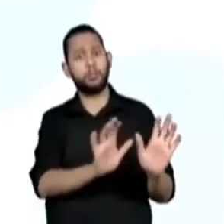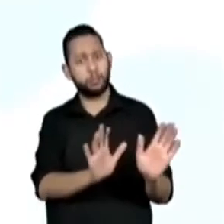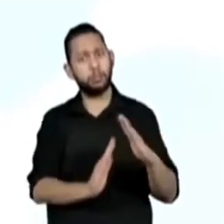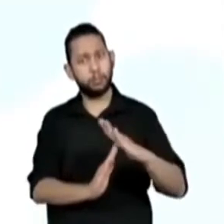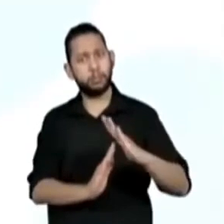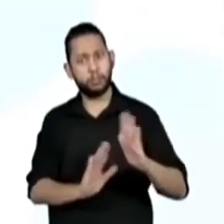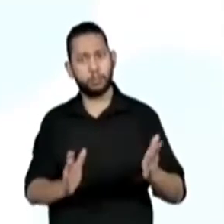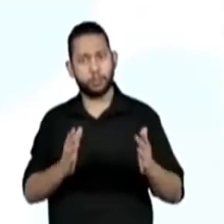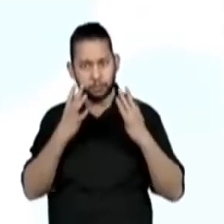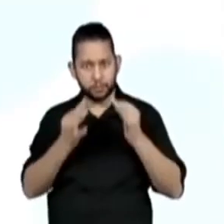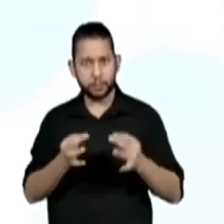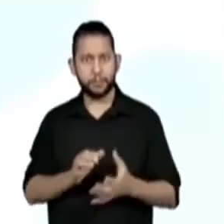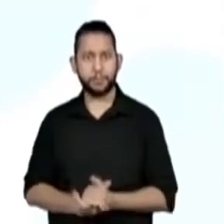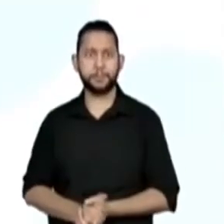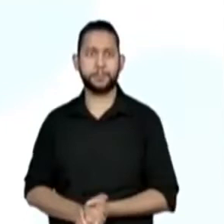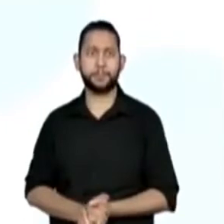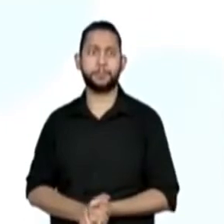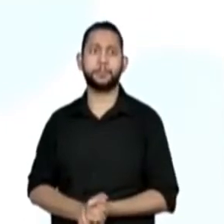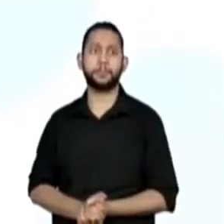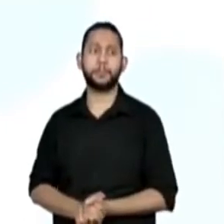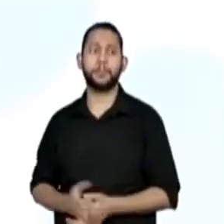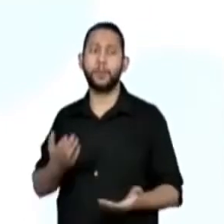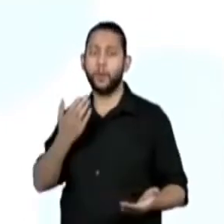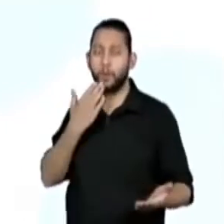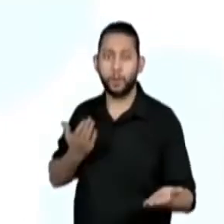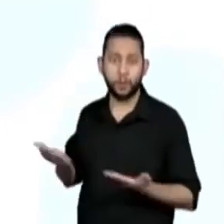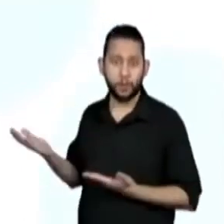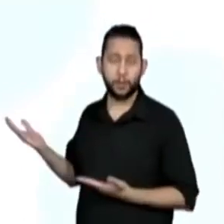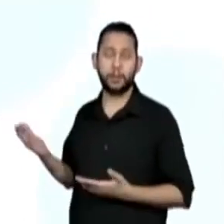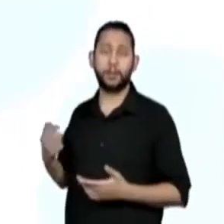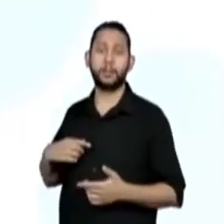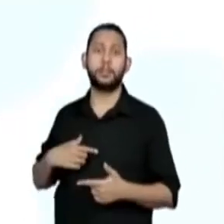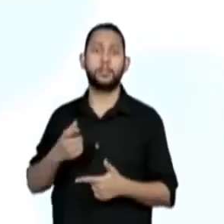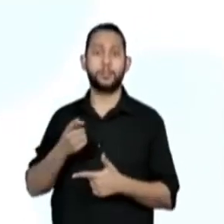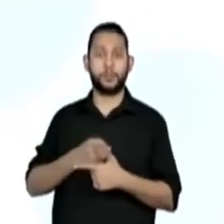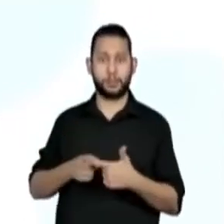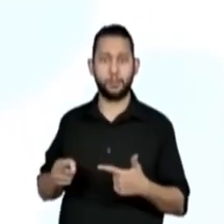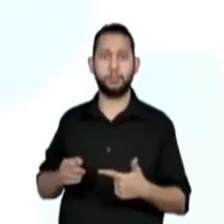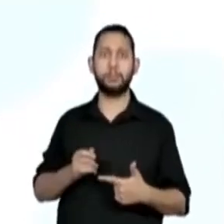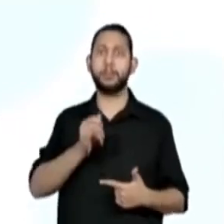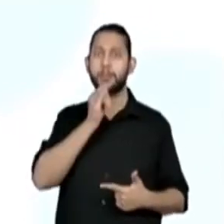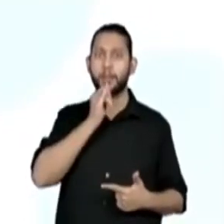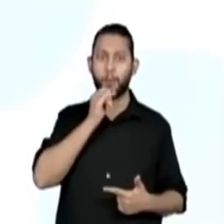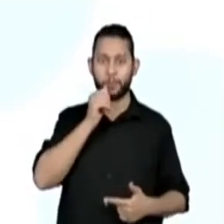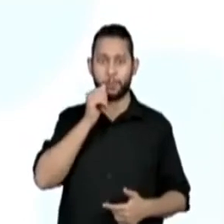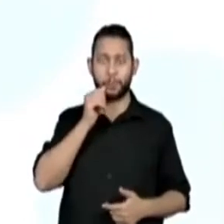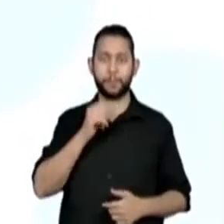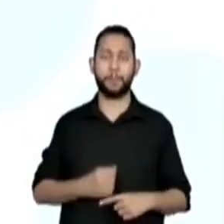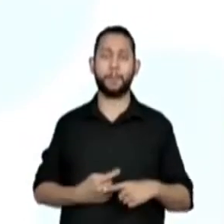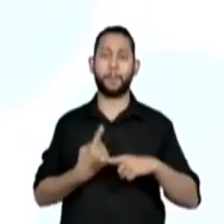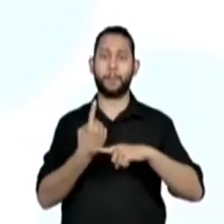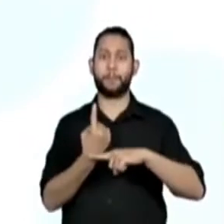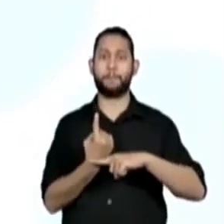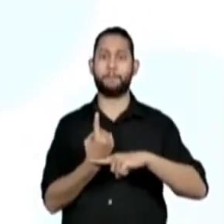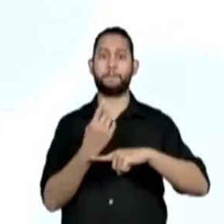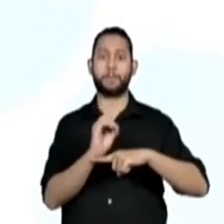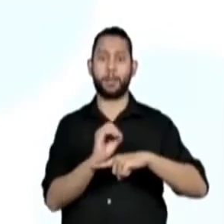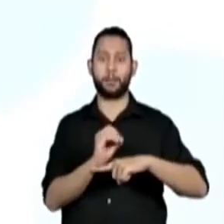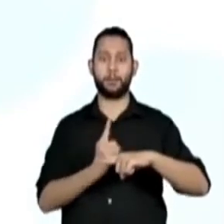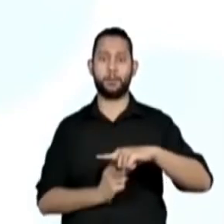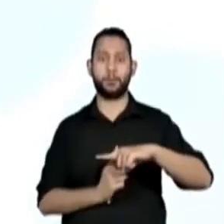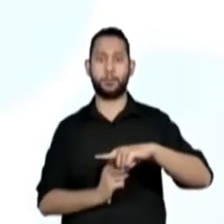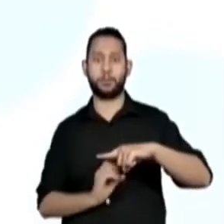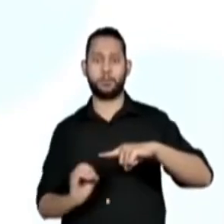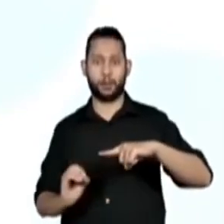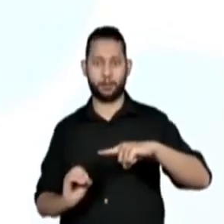como eu falei da divisão eu tinha falado isso aqui por exemplo né a 10 sobre